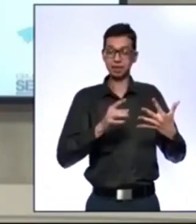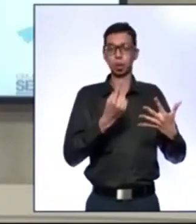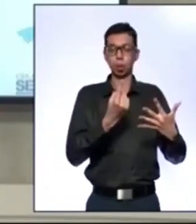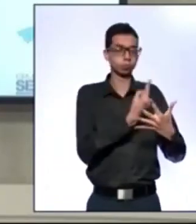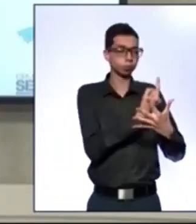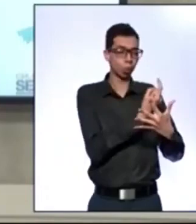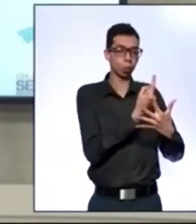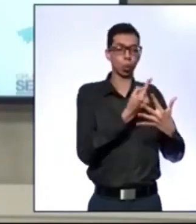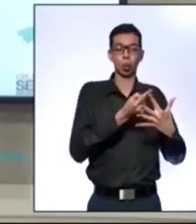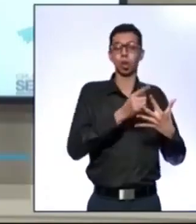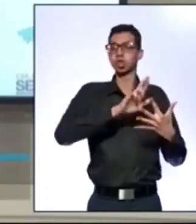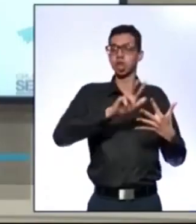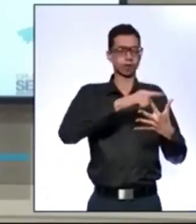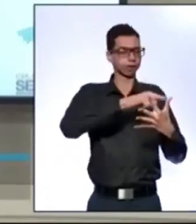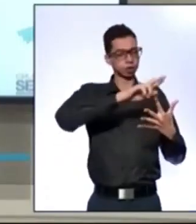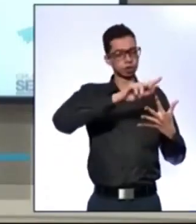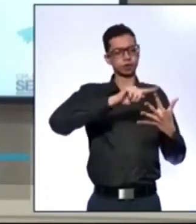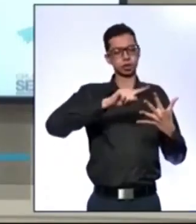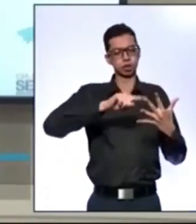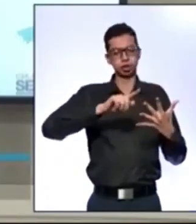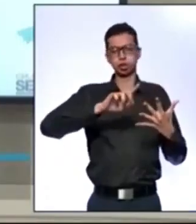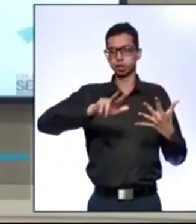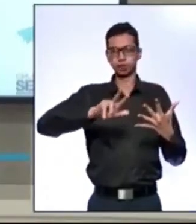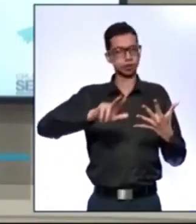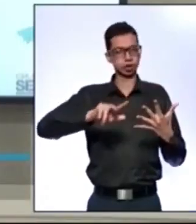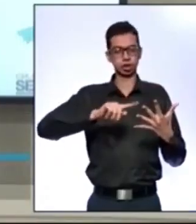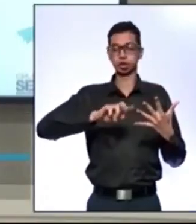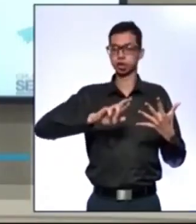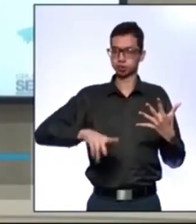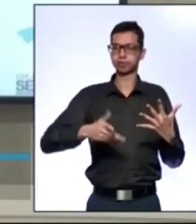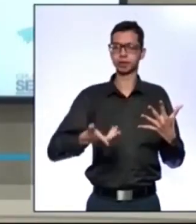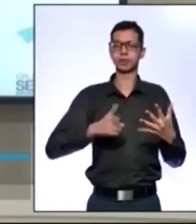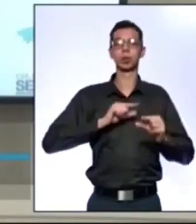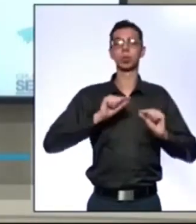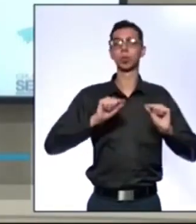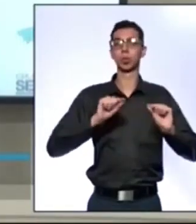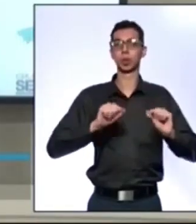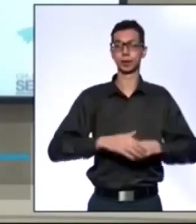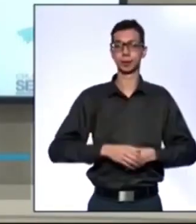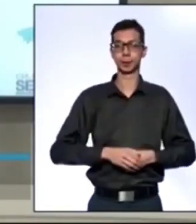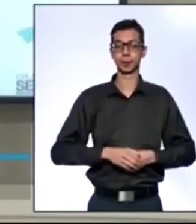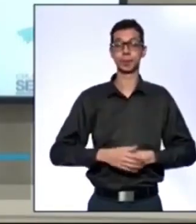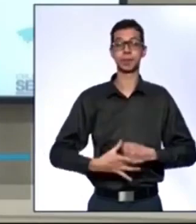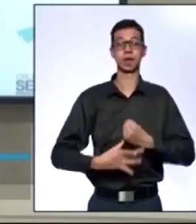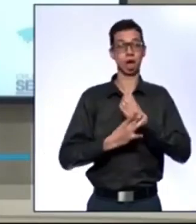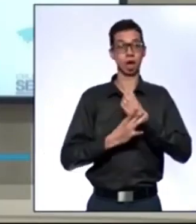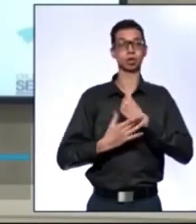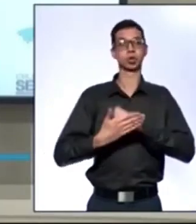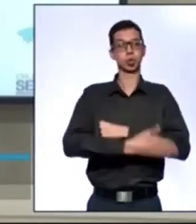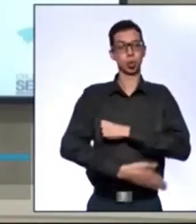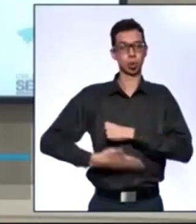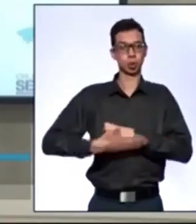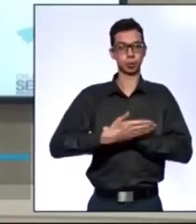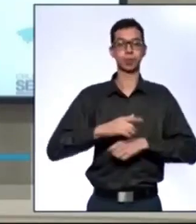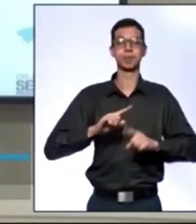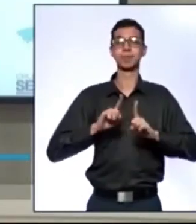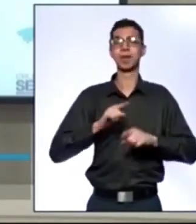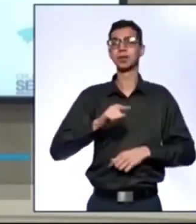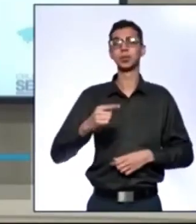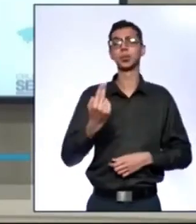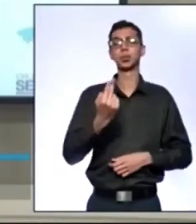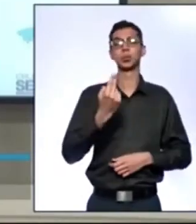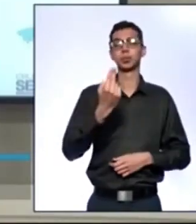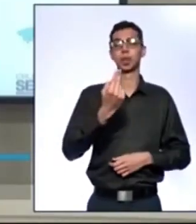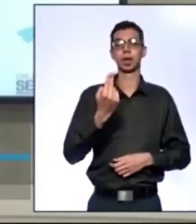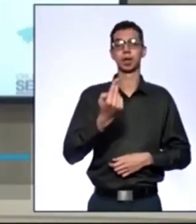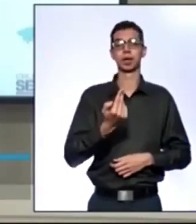ter muitos desses linfócitos B nunca encontrando um antígeno que lhe é compatível.